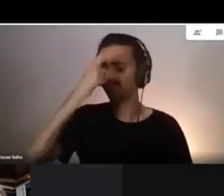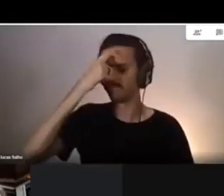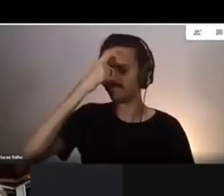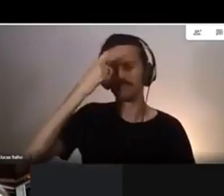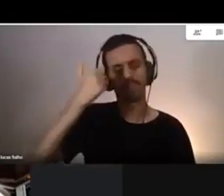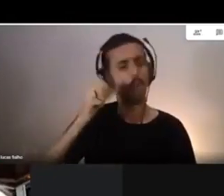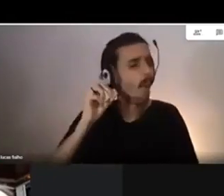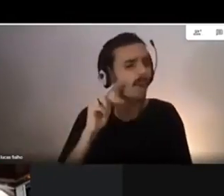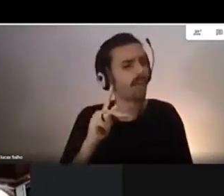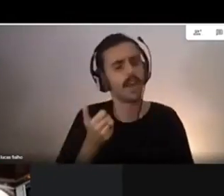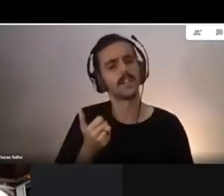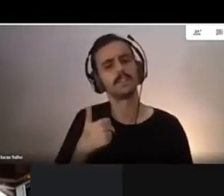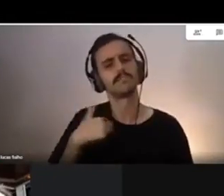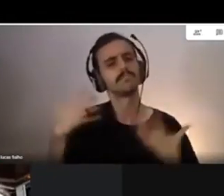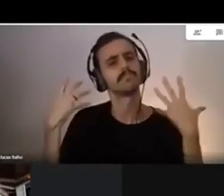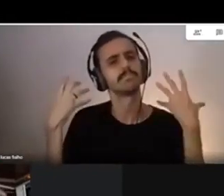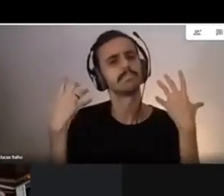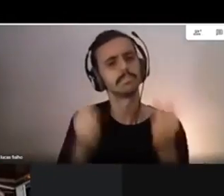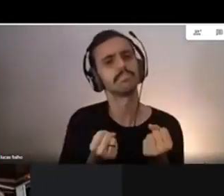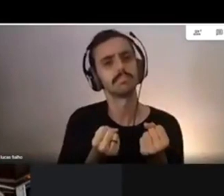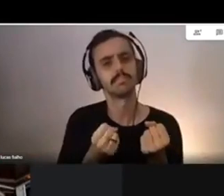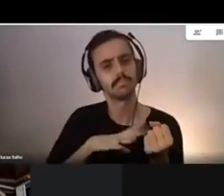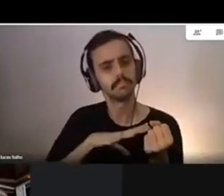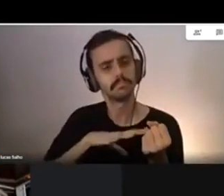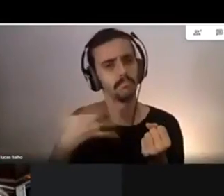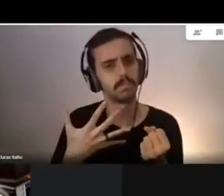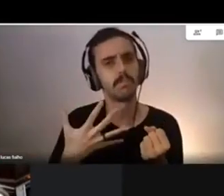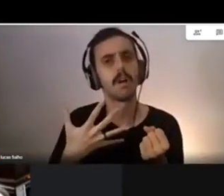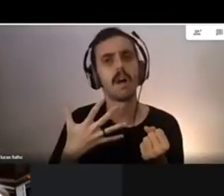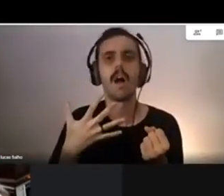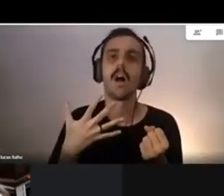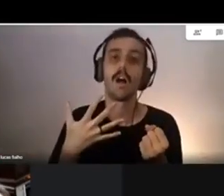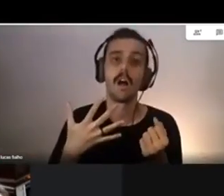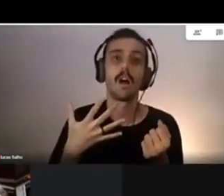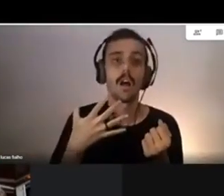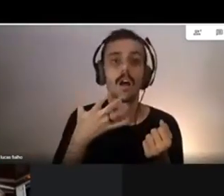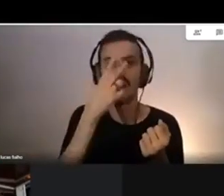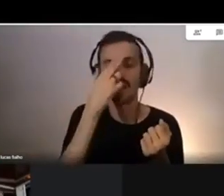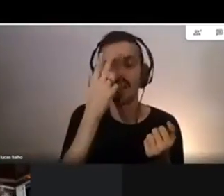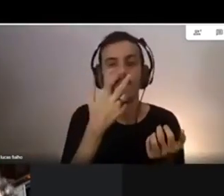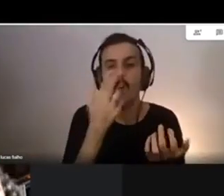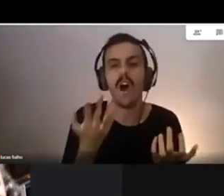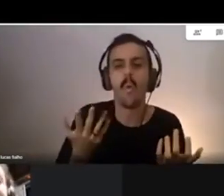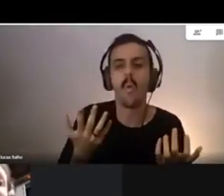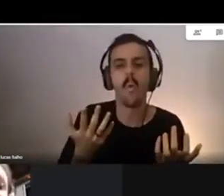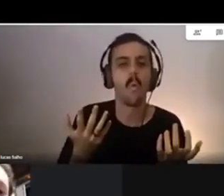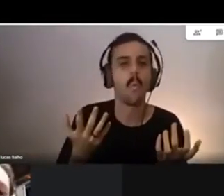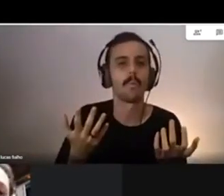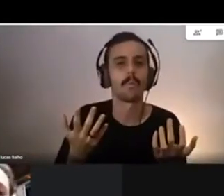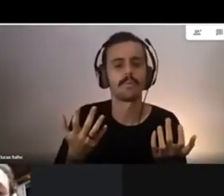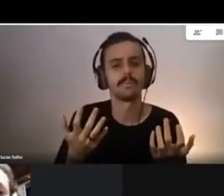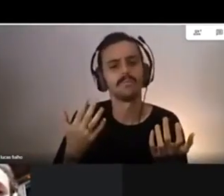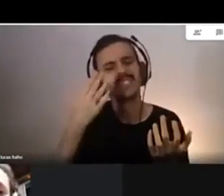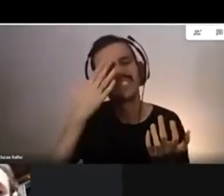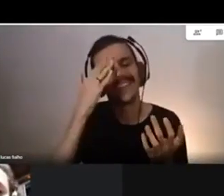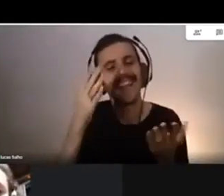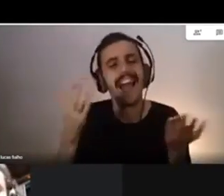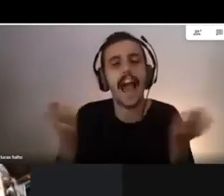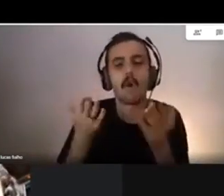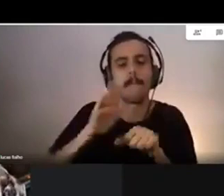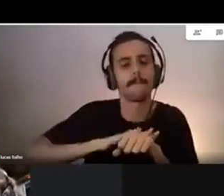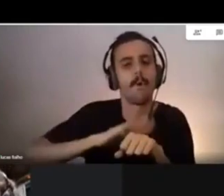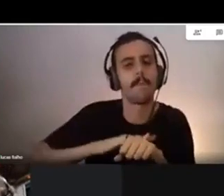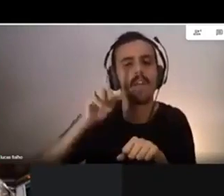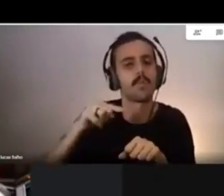isso depois, né? Agora não. E às vezes a gente entra numa Agora talvez não seja o universidade, momento. é, às vezes a